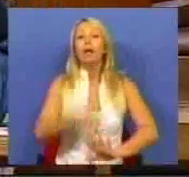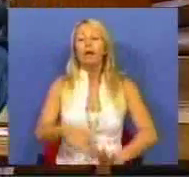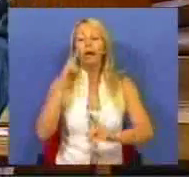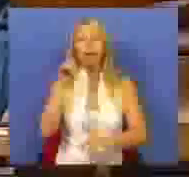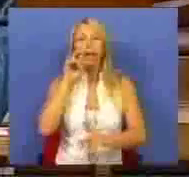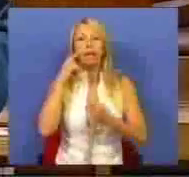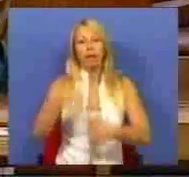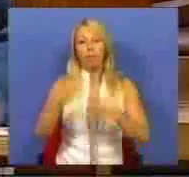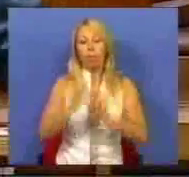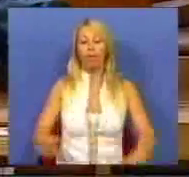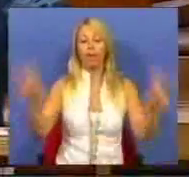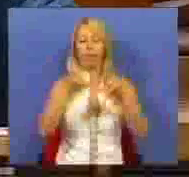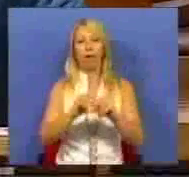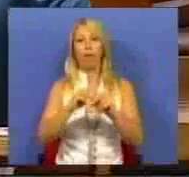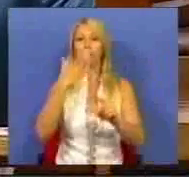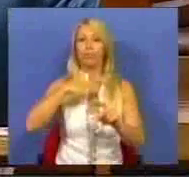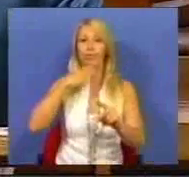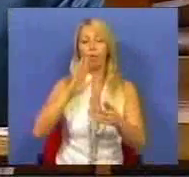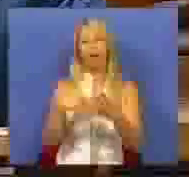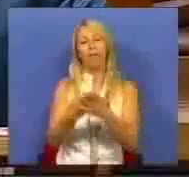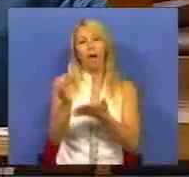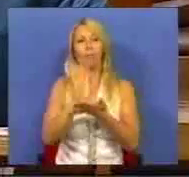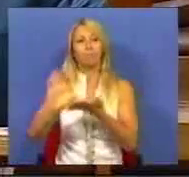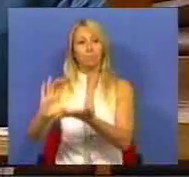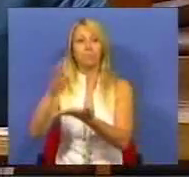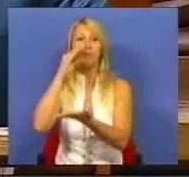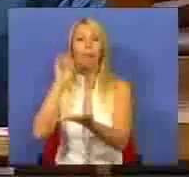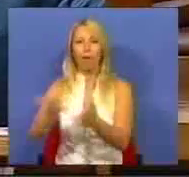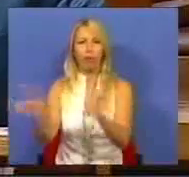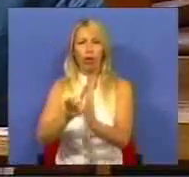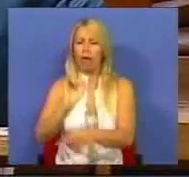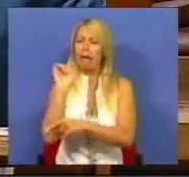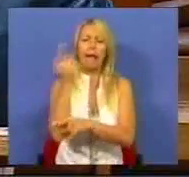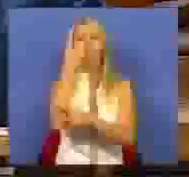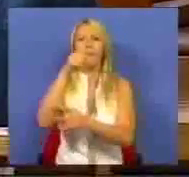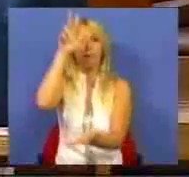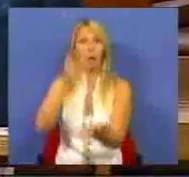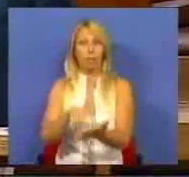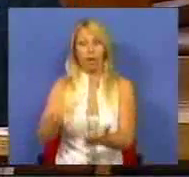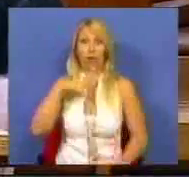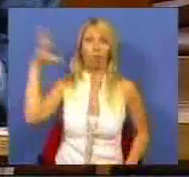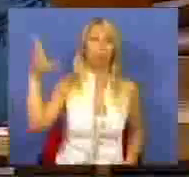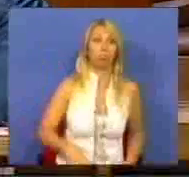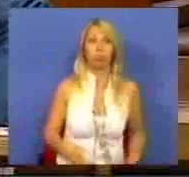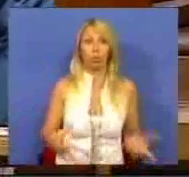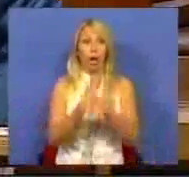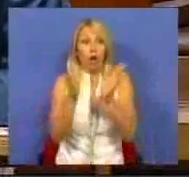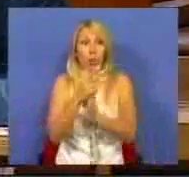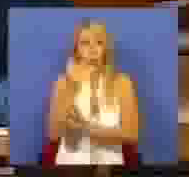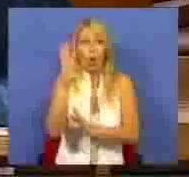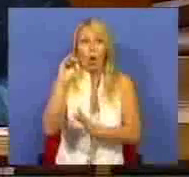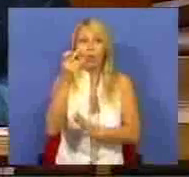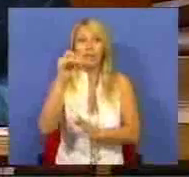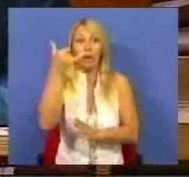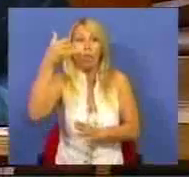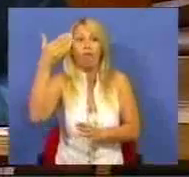empréstimos para financiar a banca foi a lei aprovada mais rapidamente em Portugal em todo o século XX e